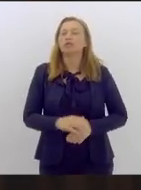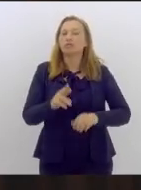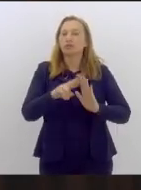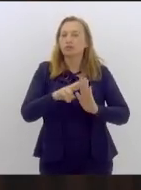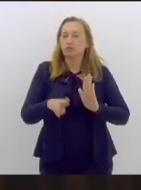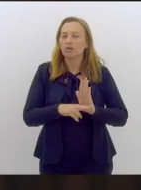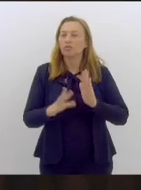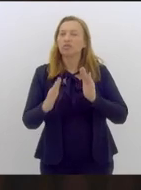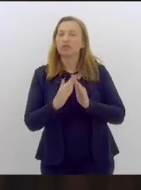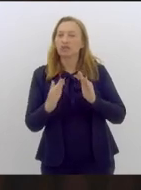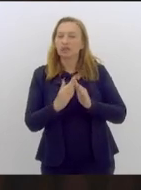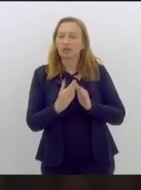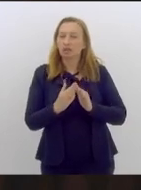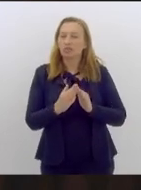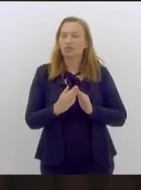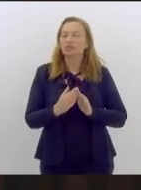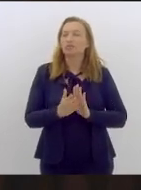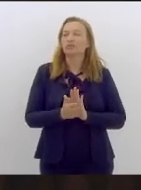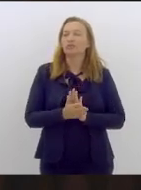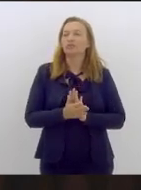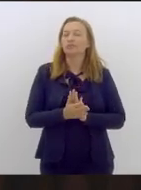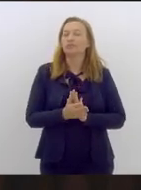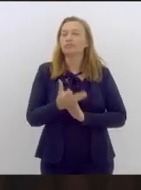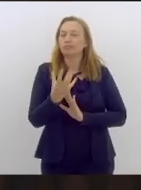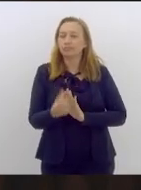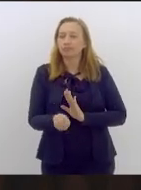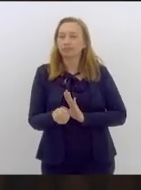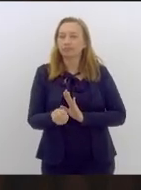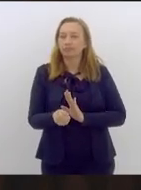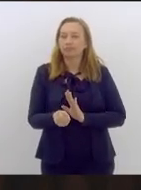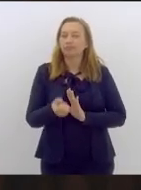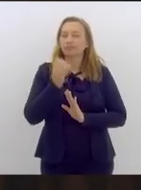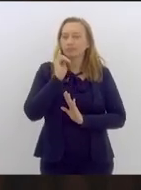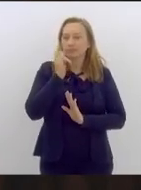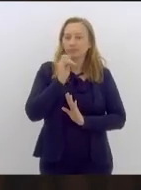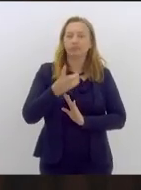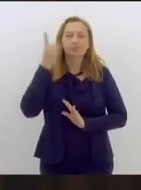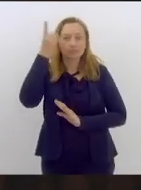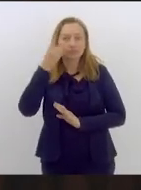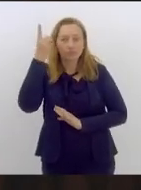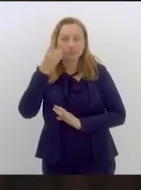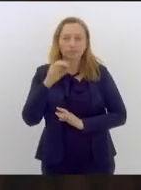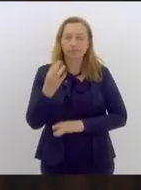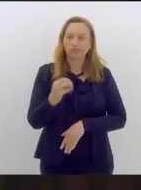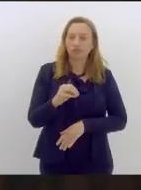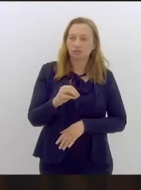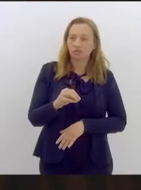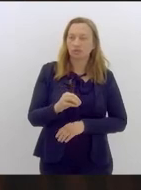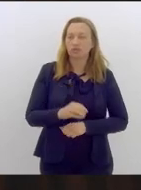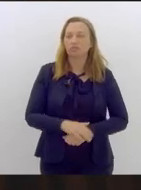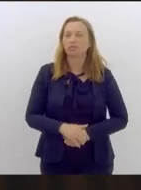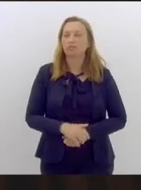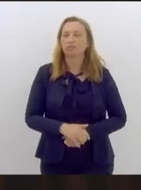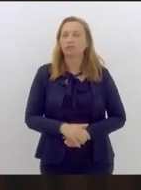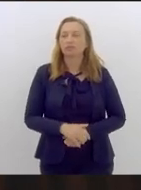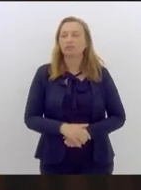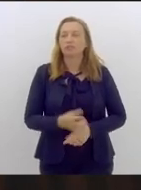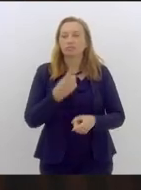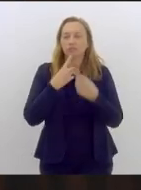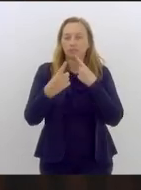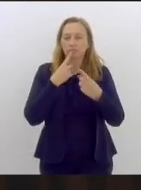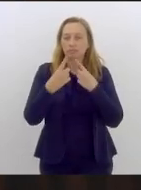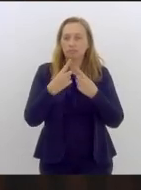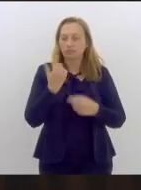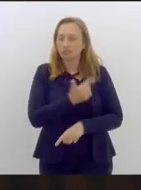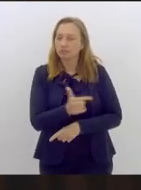Normas Internas e Proposições Externas, favorável. Relator, deputado Chico Machado. Em